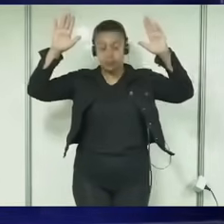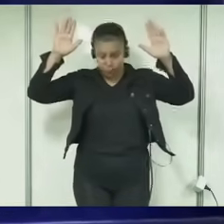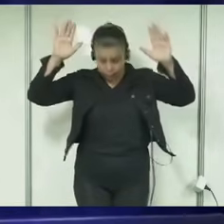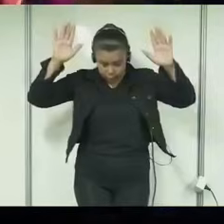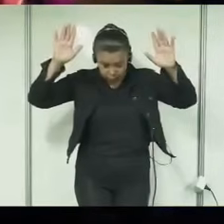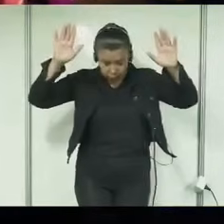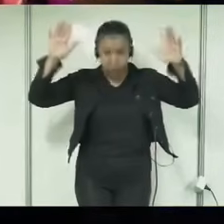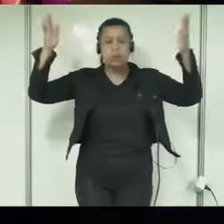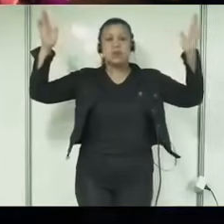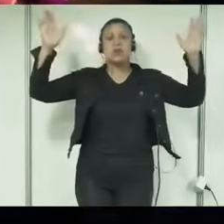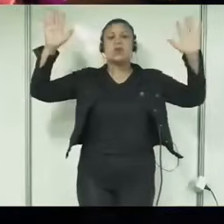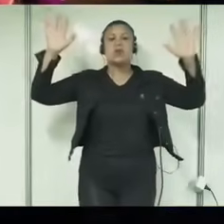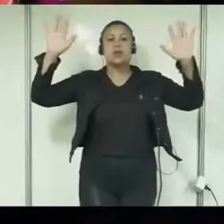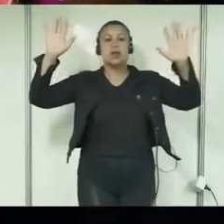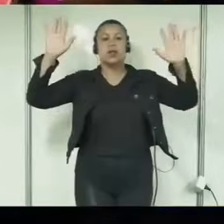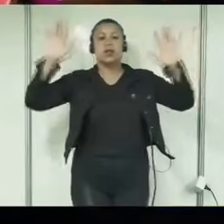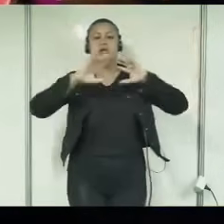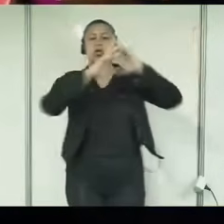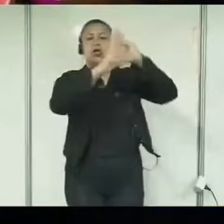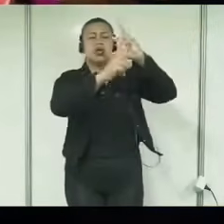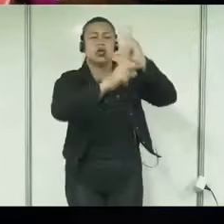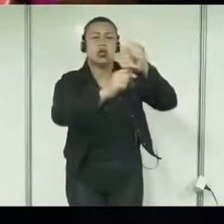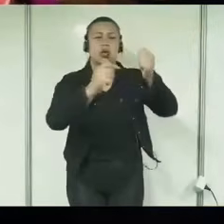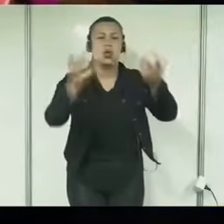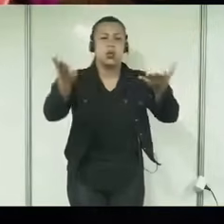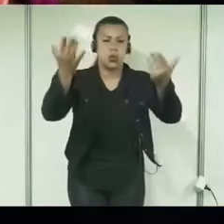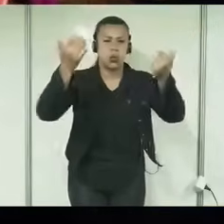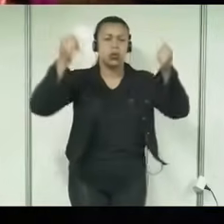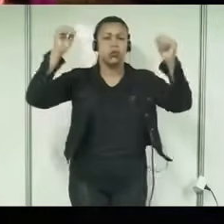levantem e abram as mãos, todo mundo,